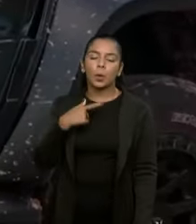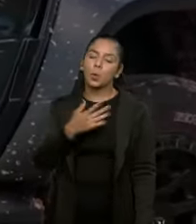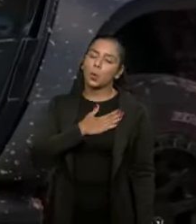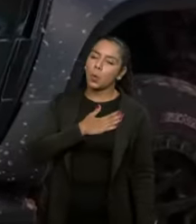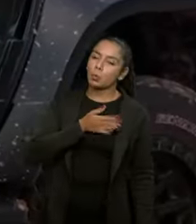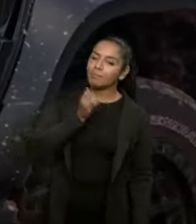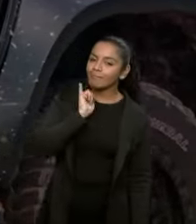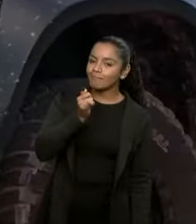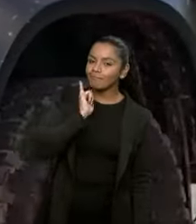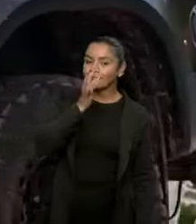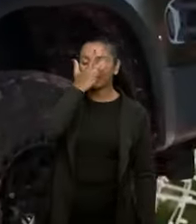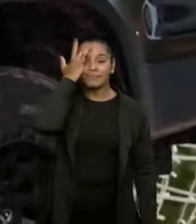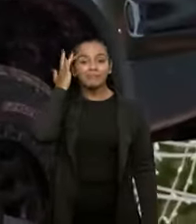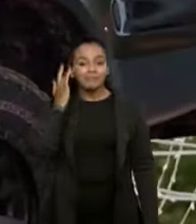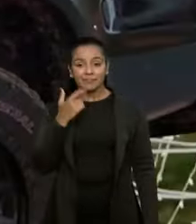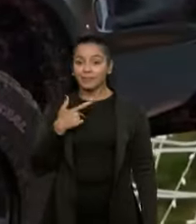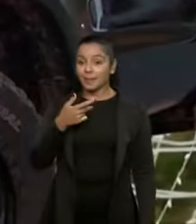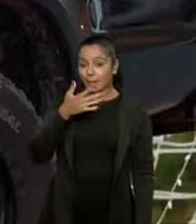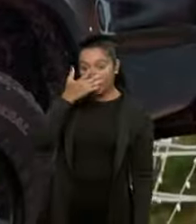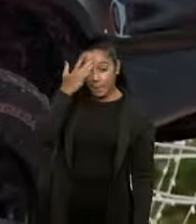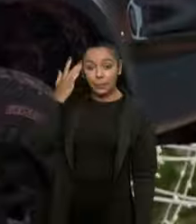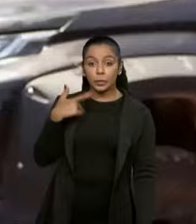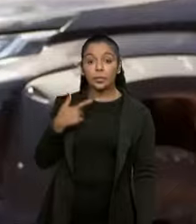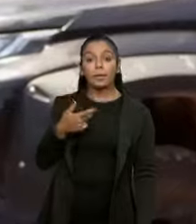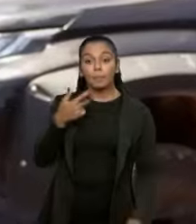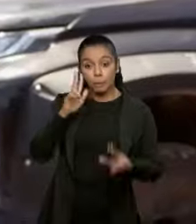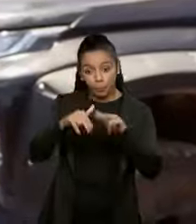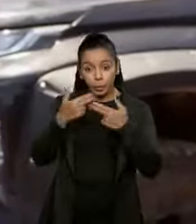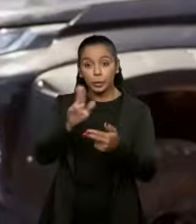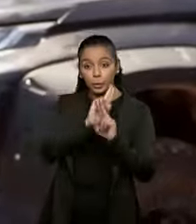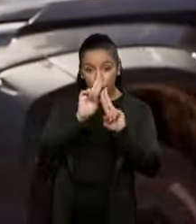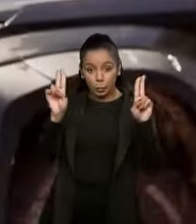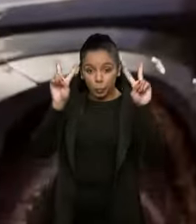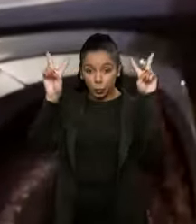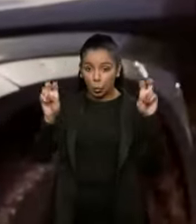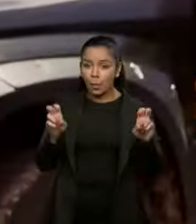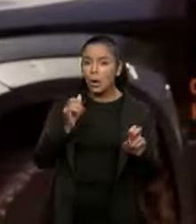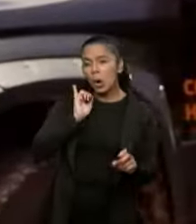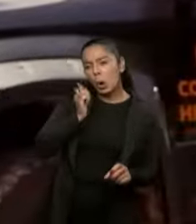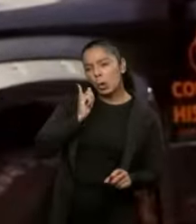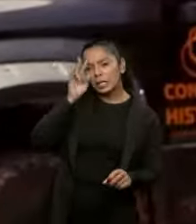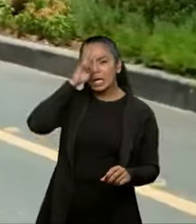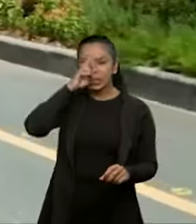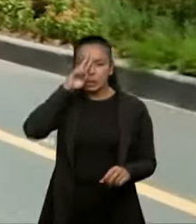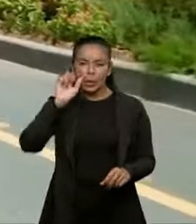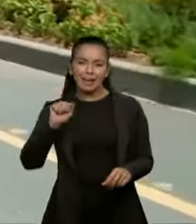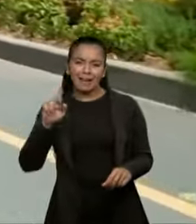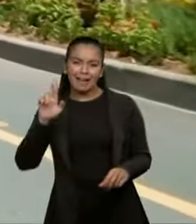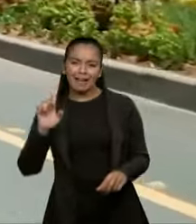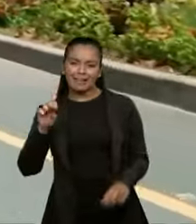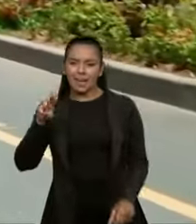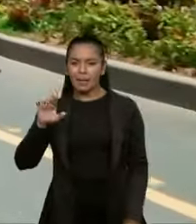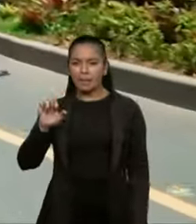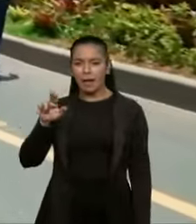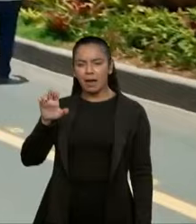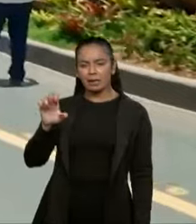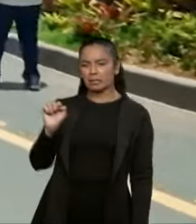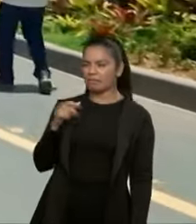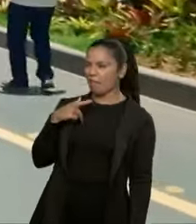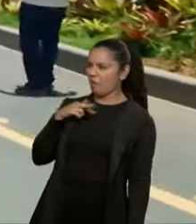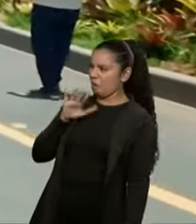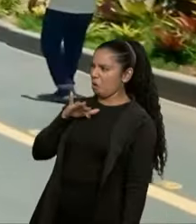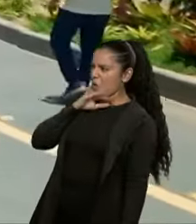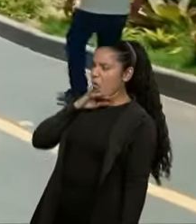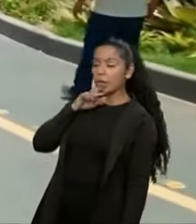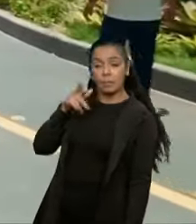histórias de pessoas. Por isso, quando eu botei o nome, é Contando Histórias com o André Marques. Aí tem pessoa que criticou que o nome é ruim, né? Ah, isso é demais. Olha lá, você tá maravilhoso. Contando aí eu